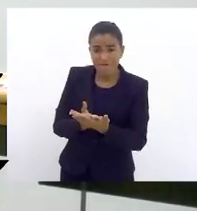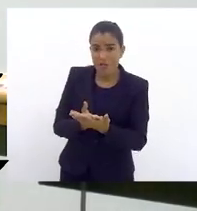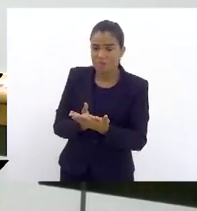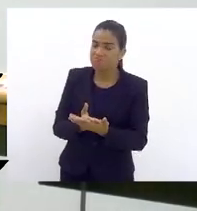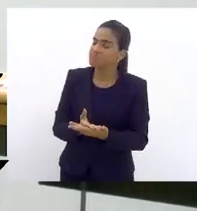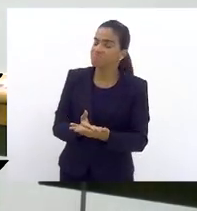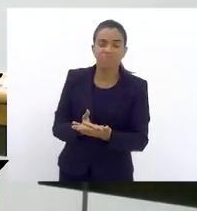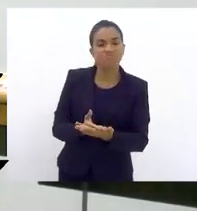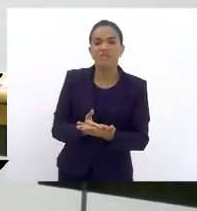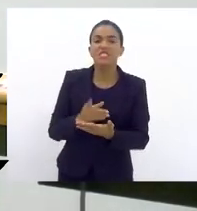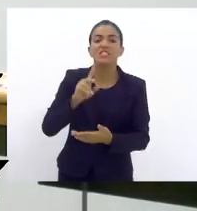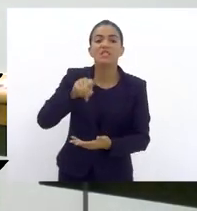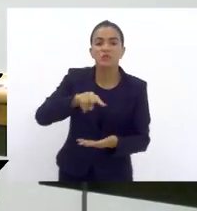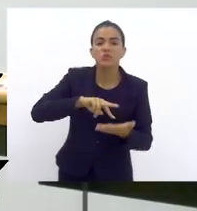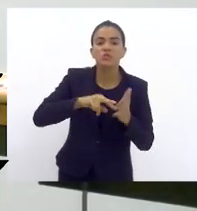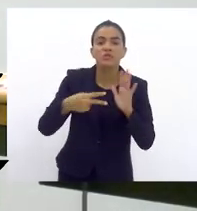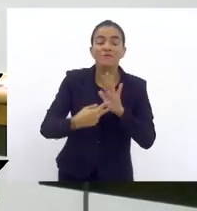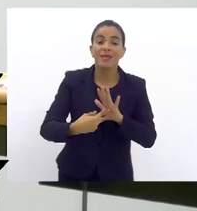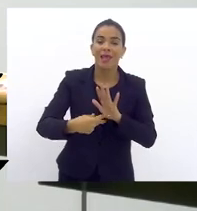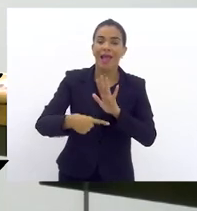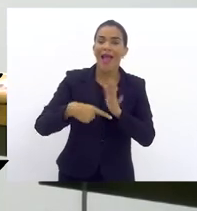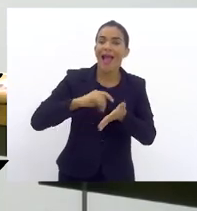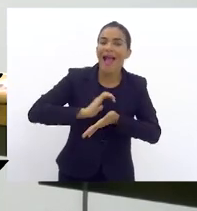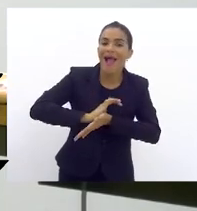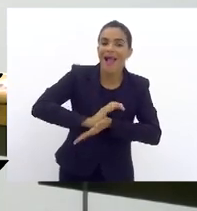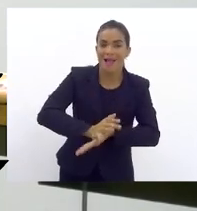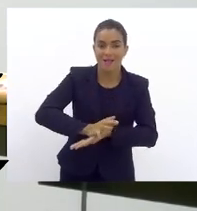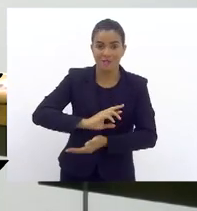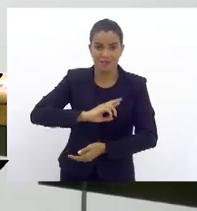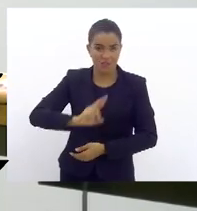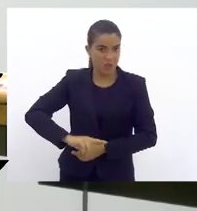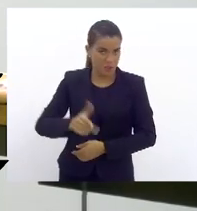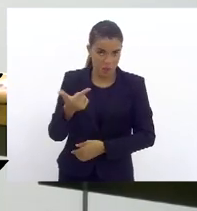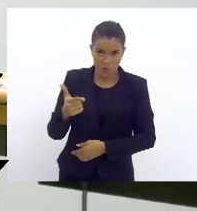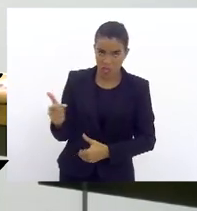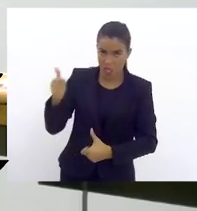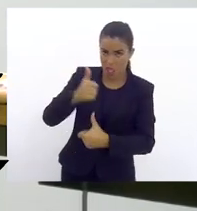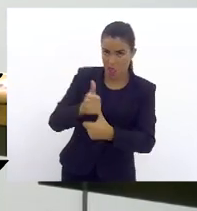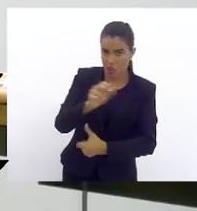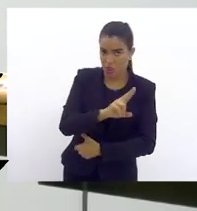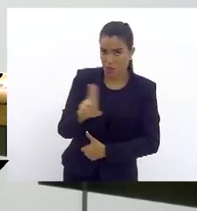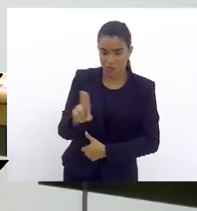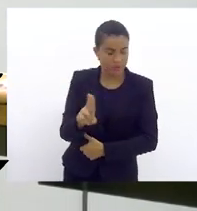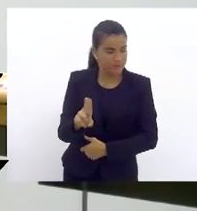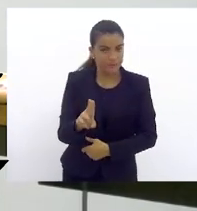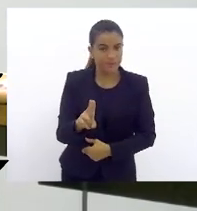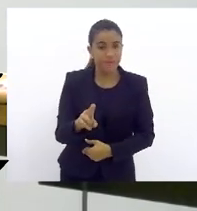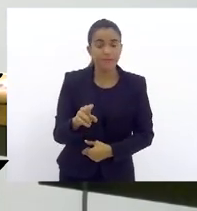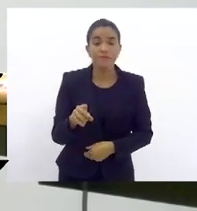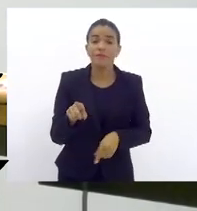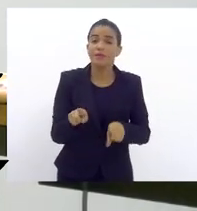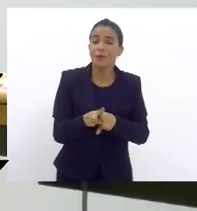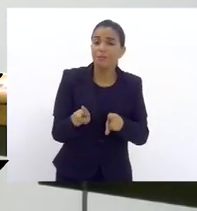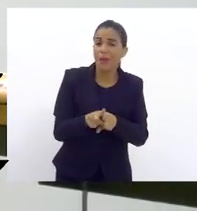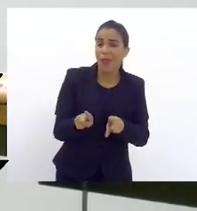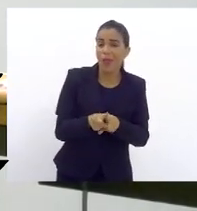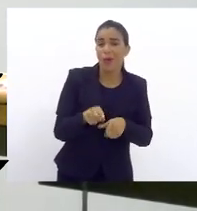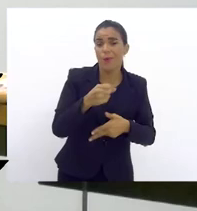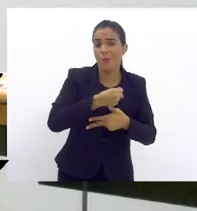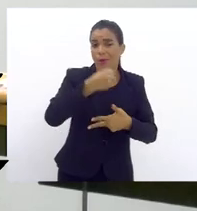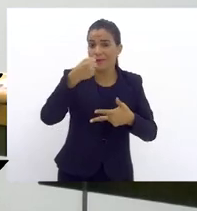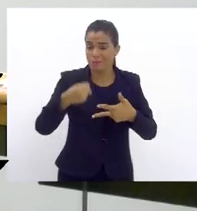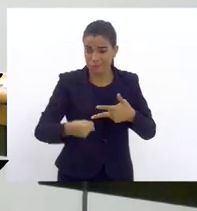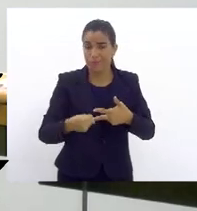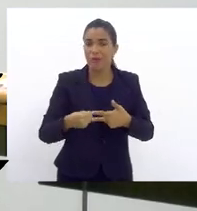se configura racismo religioso também não tem outro nome para isso sendo que o poder público tentou